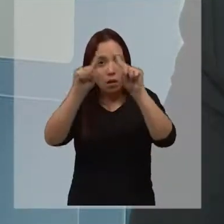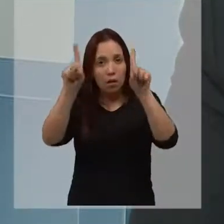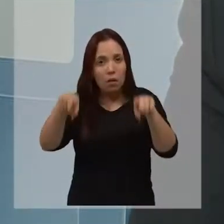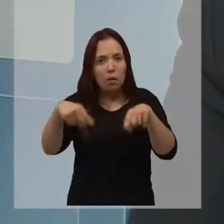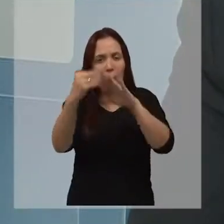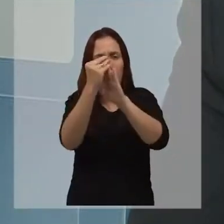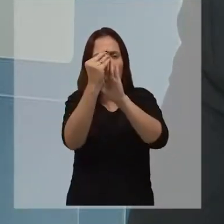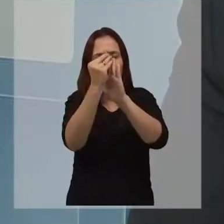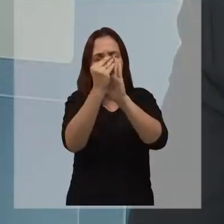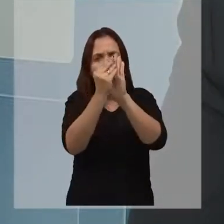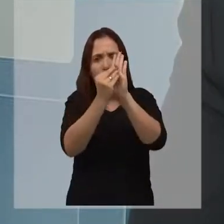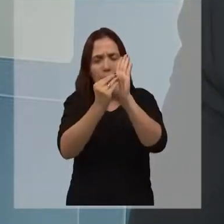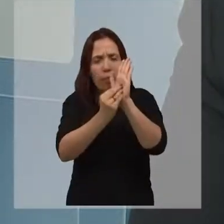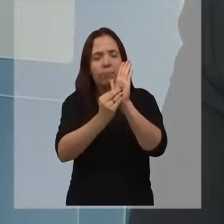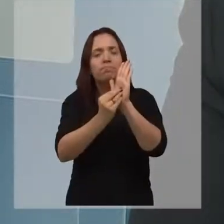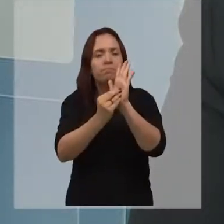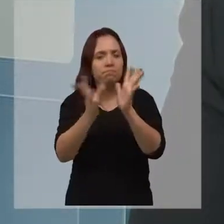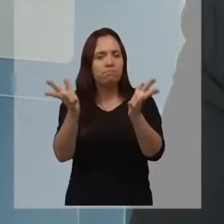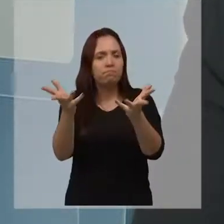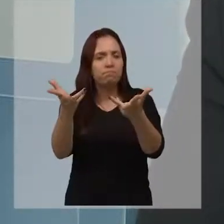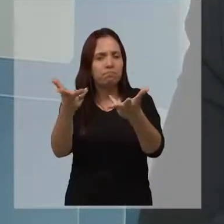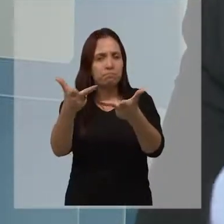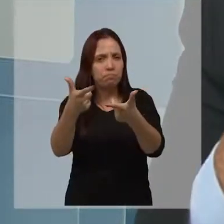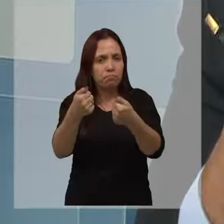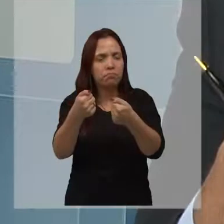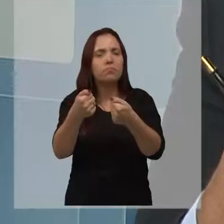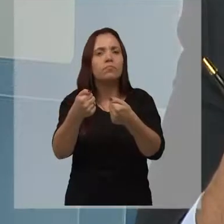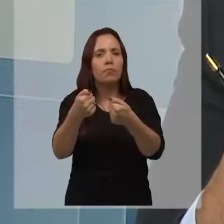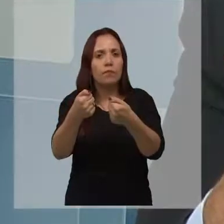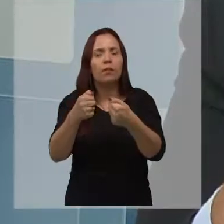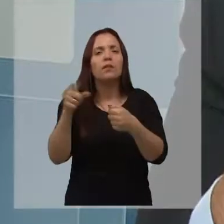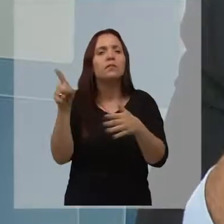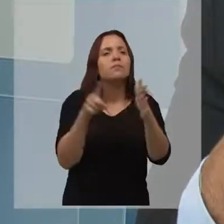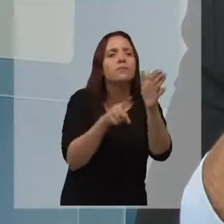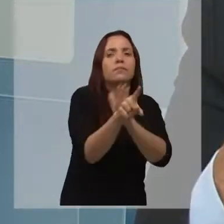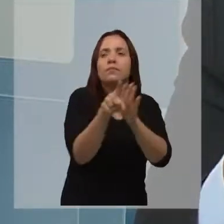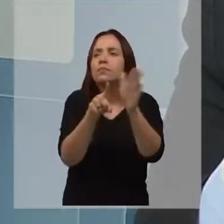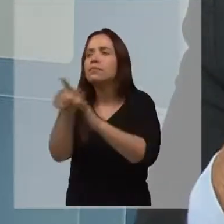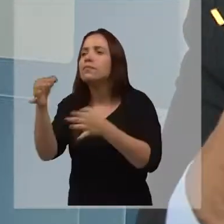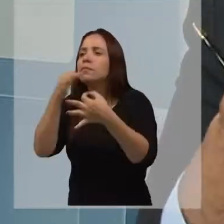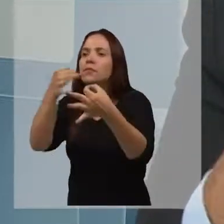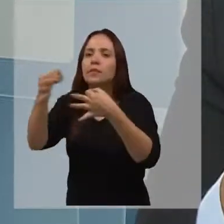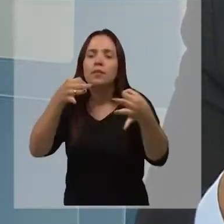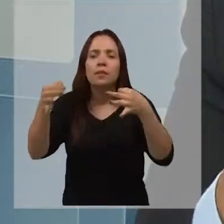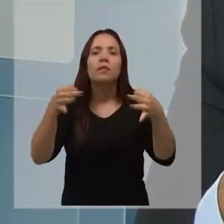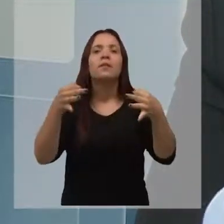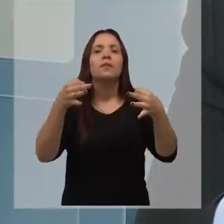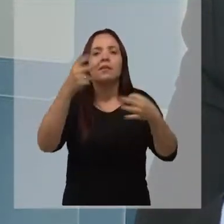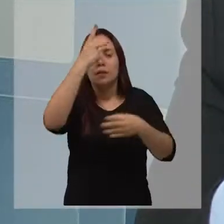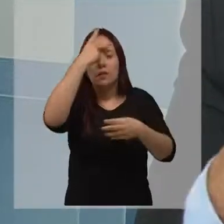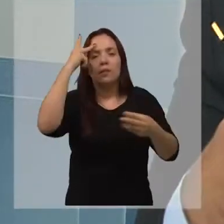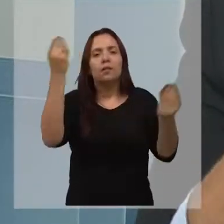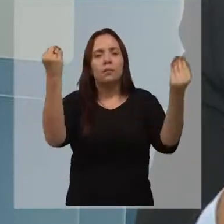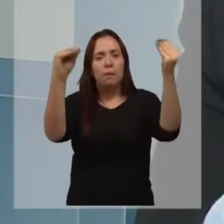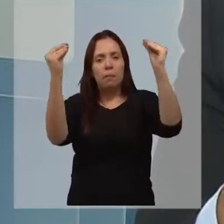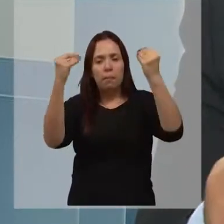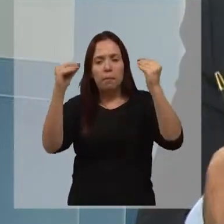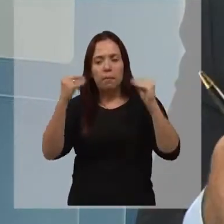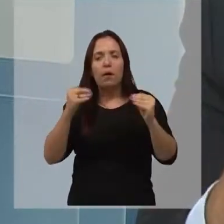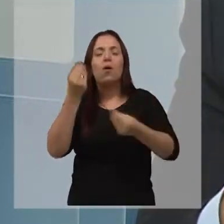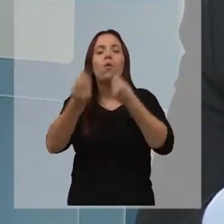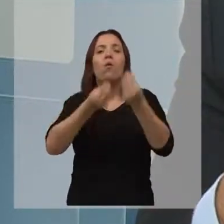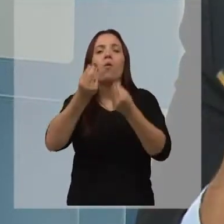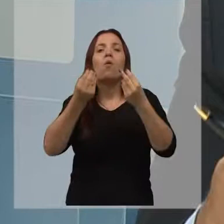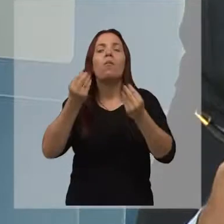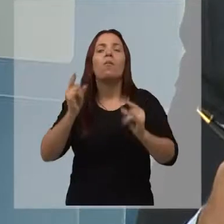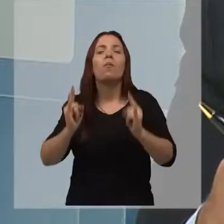espetacular, ouvindo, vendo todas as nuances, procurando ouvir todo mundo, ver como é que é o processo penal no Brasil,